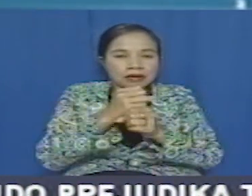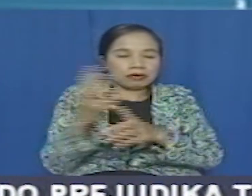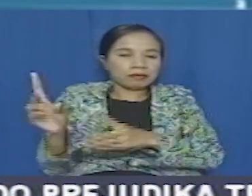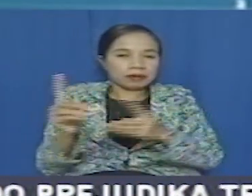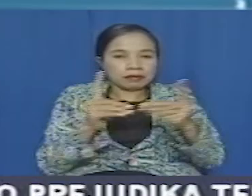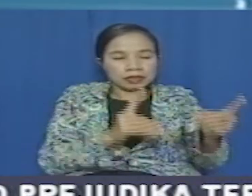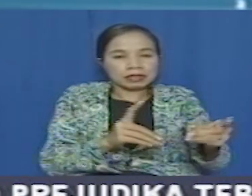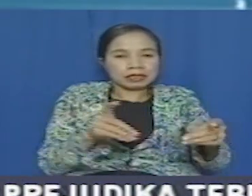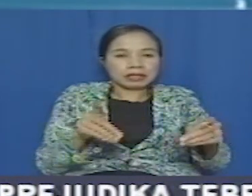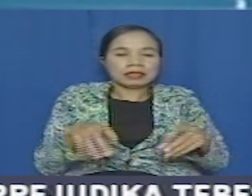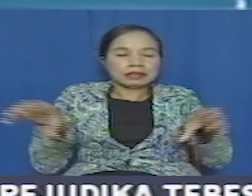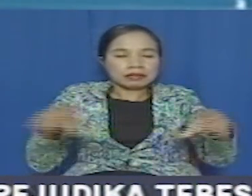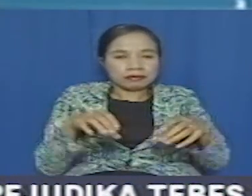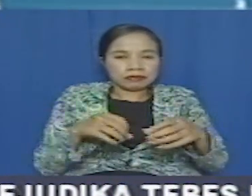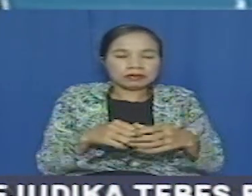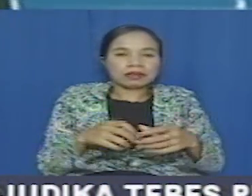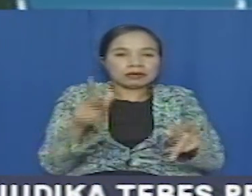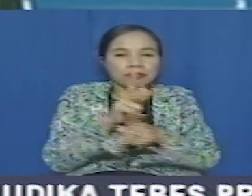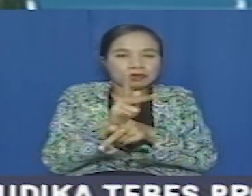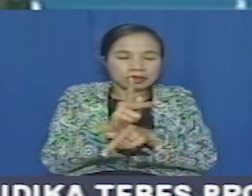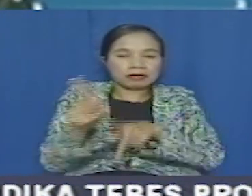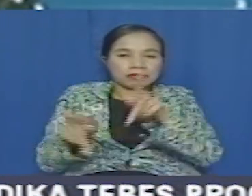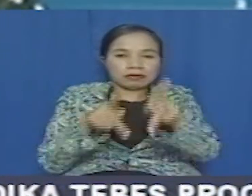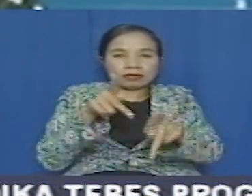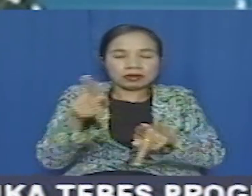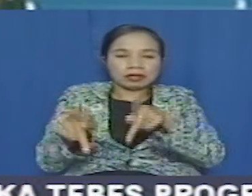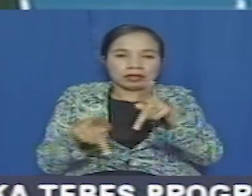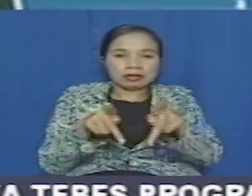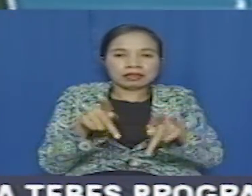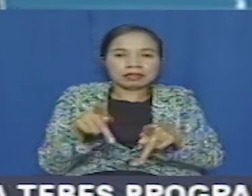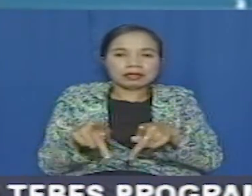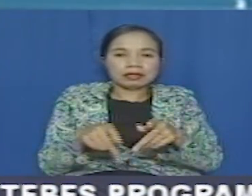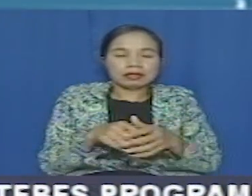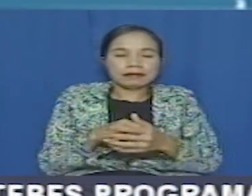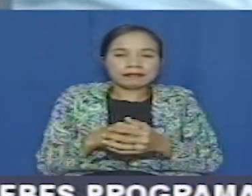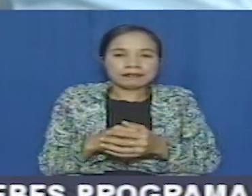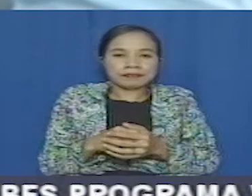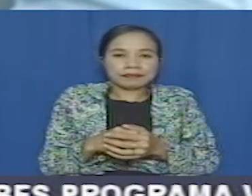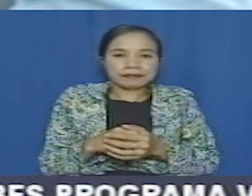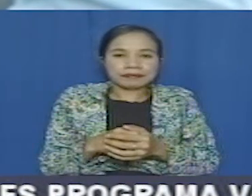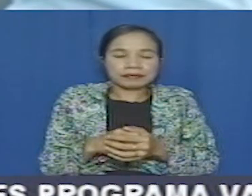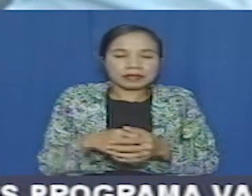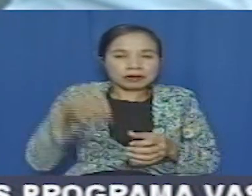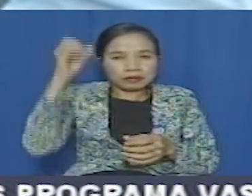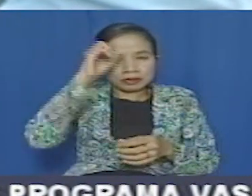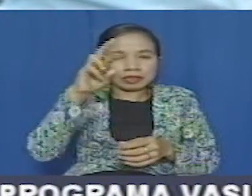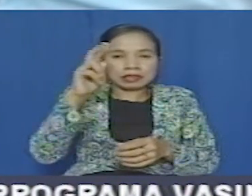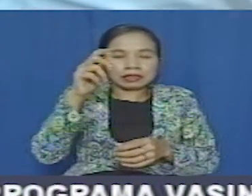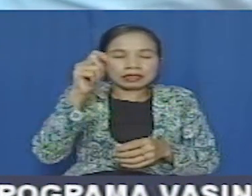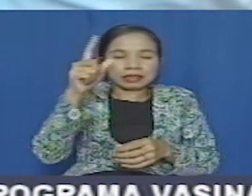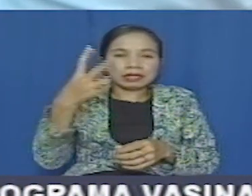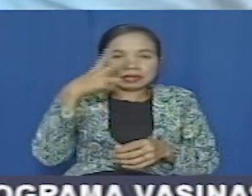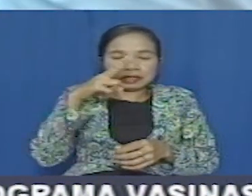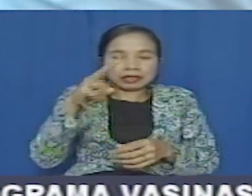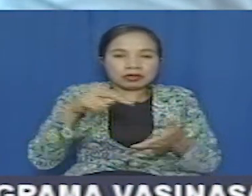esforço para te bele protege de unita comunidade, povo e na nação. Observação RTTL nota